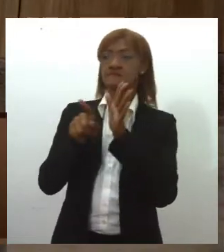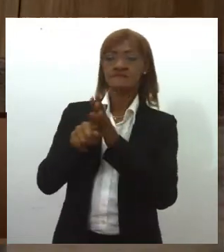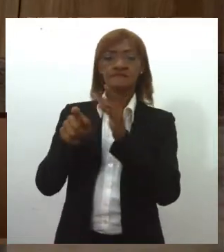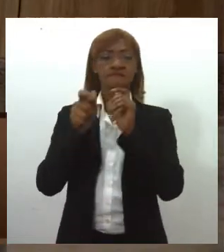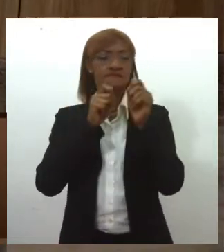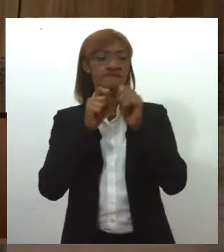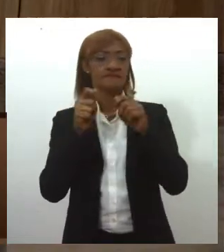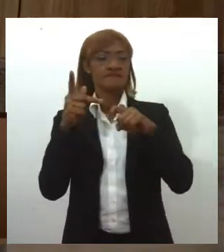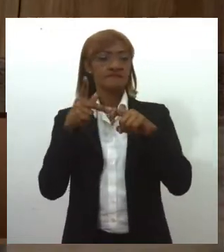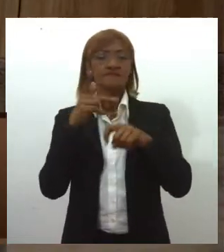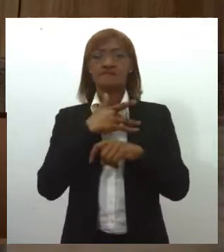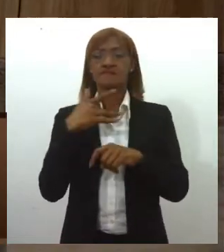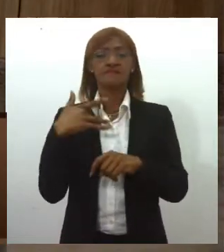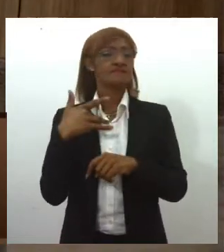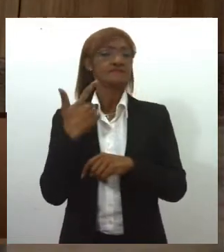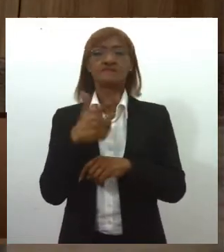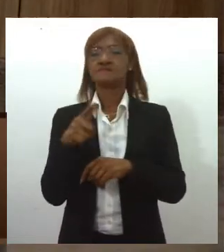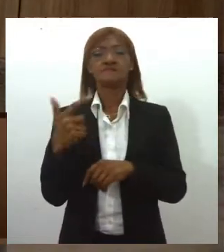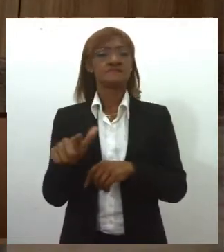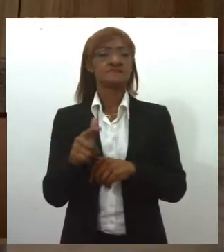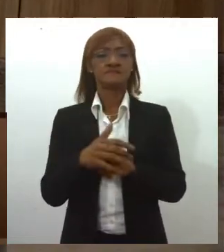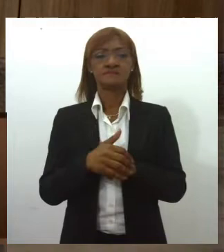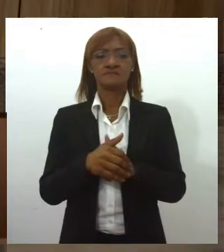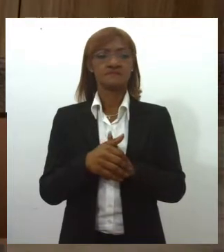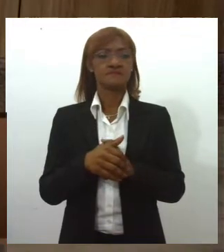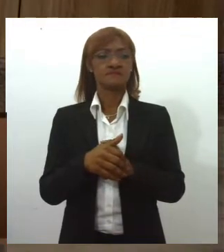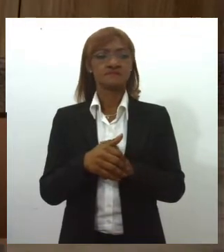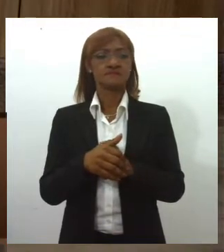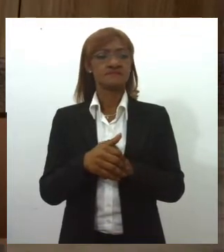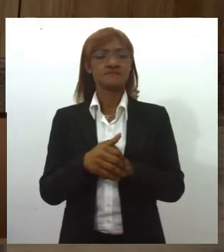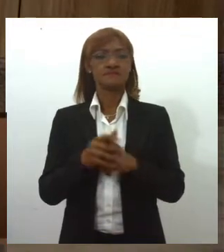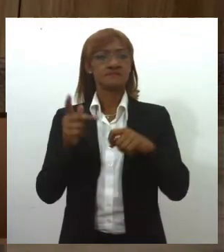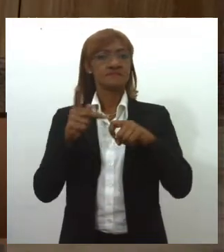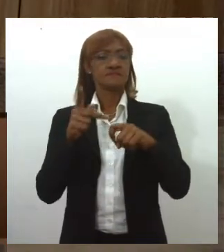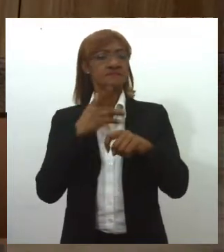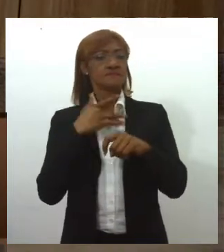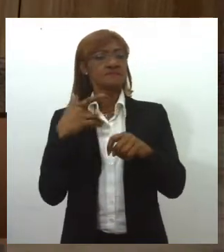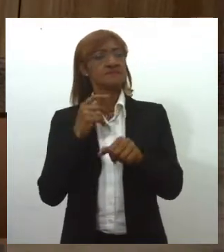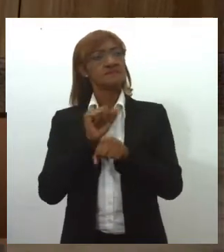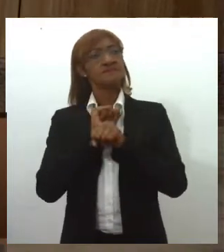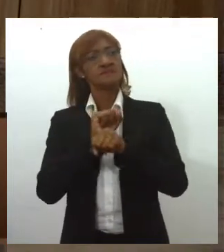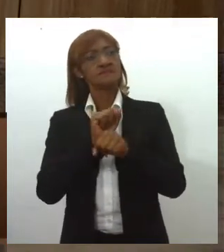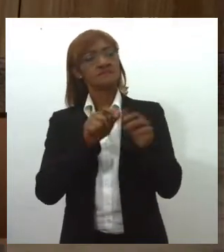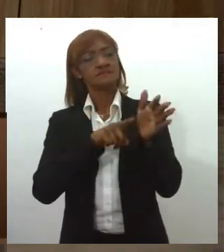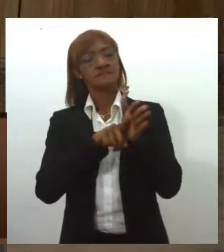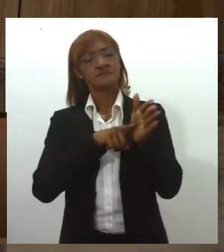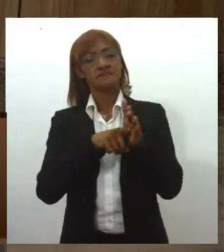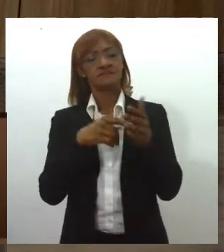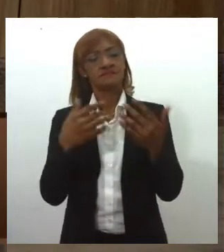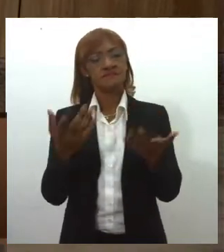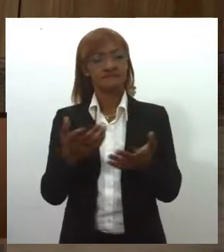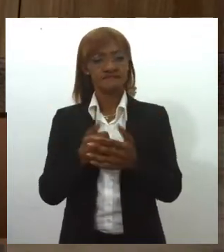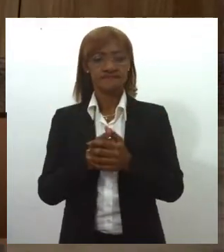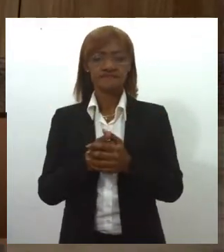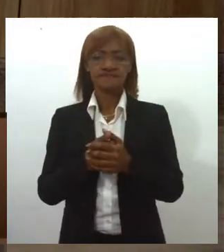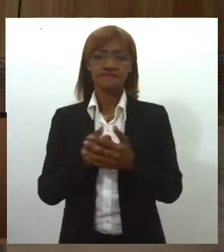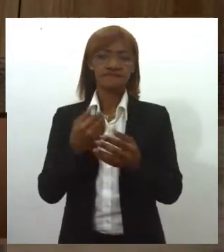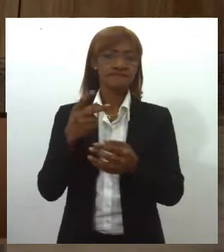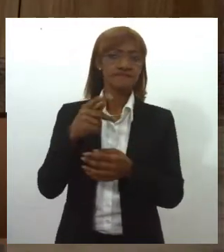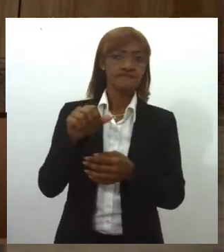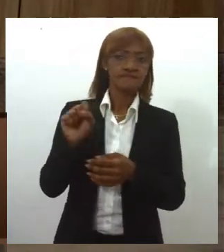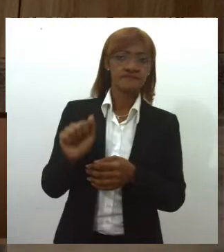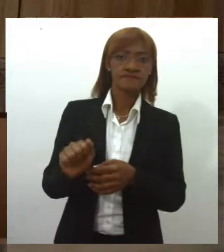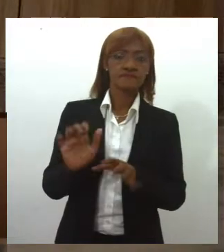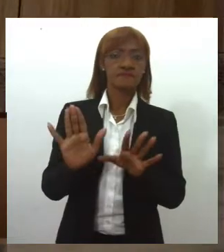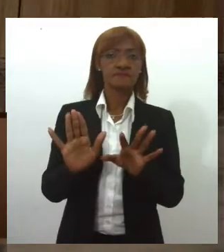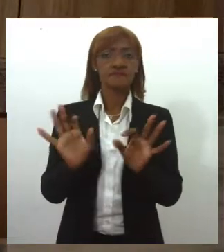de saúde, a gente não vê esse chamamento dos homens, por exemplo, no posto de saúde, para fazer os exames, para ir ver o PSA, para fazer... A